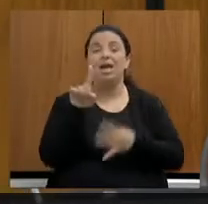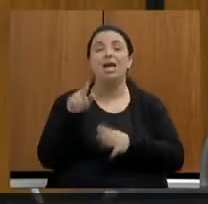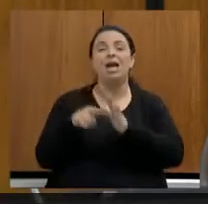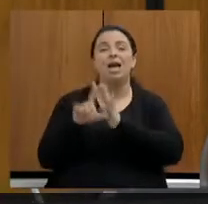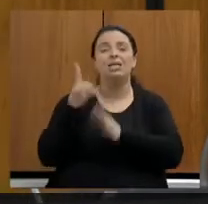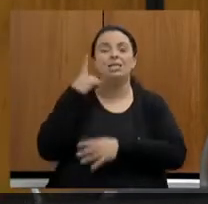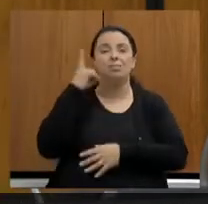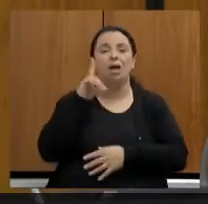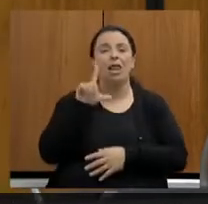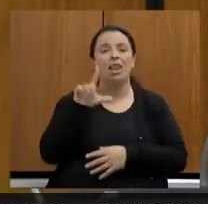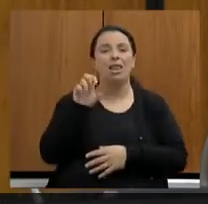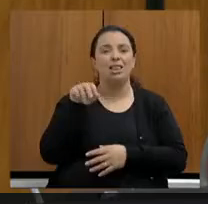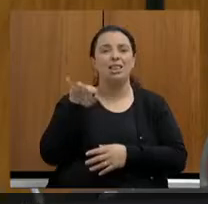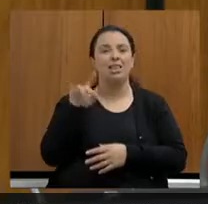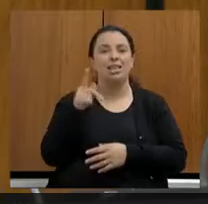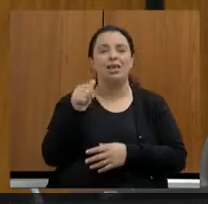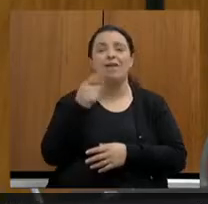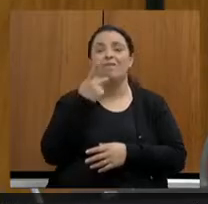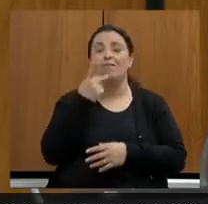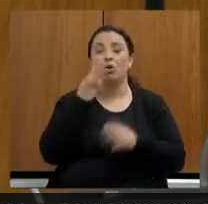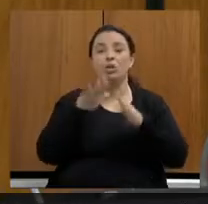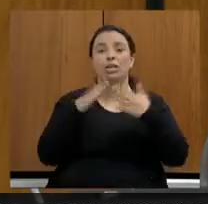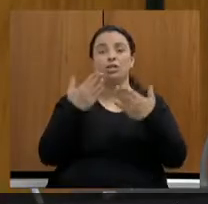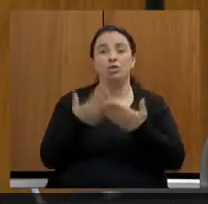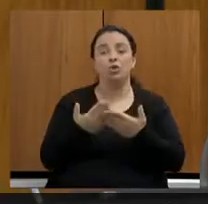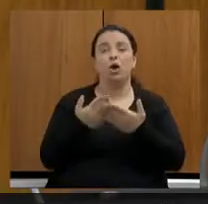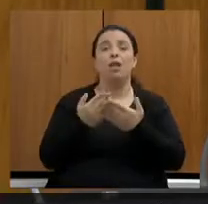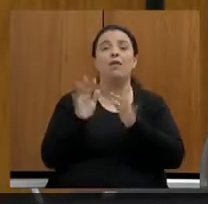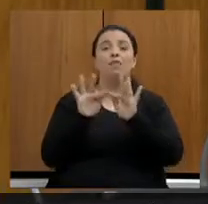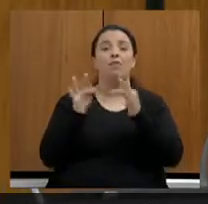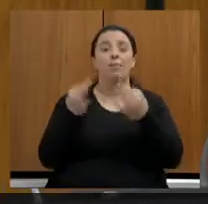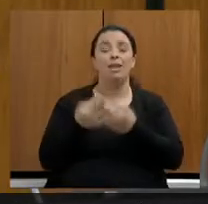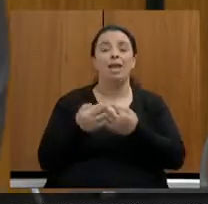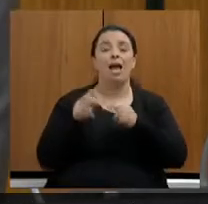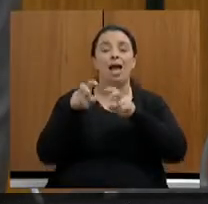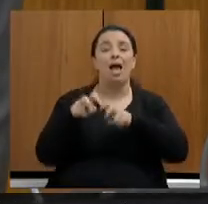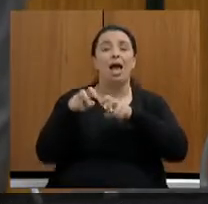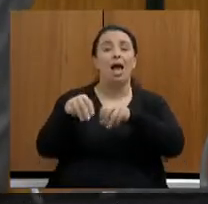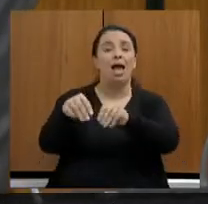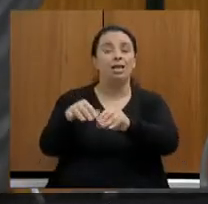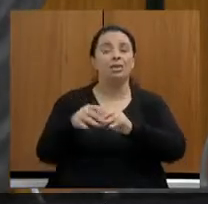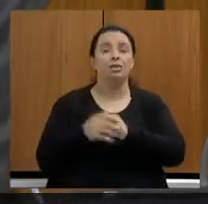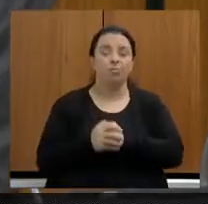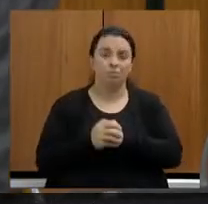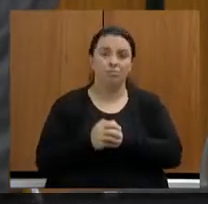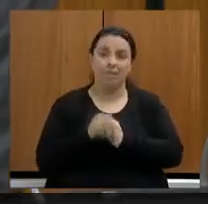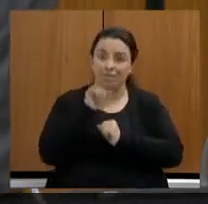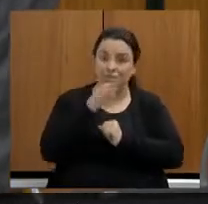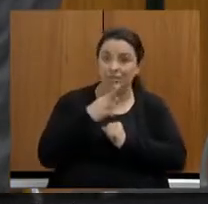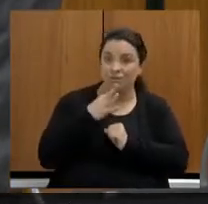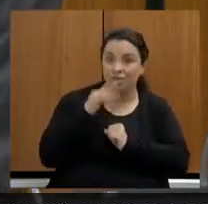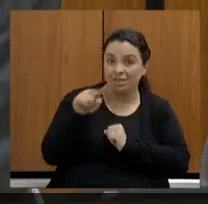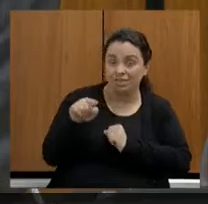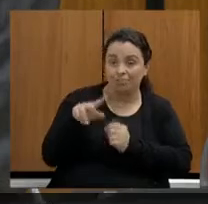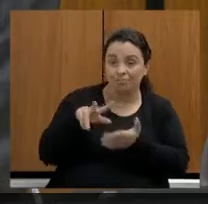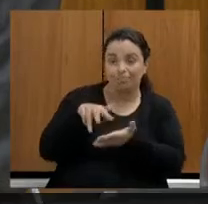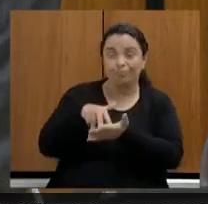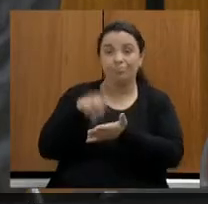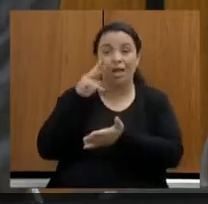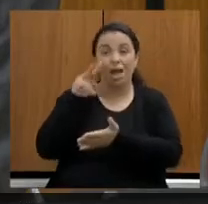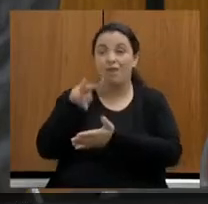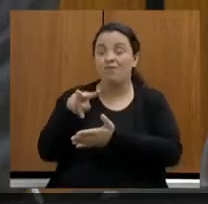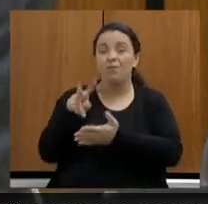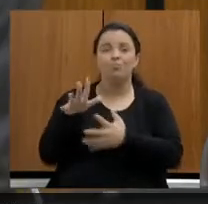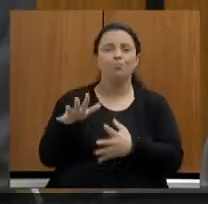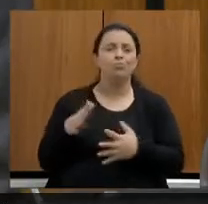família agrícola quem conhece uma dessa escola família agrícola fica encantado com trabalho que elas